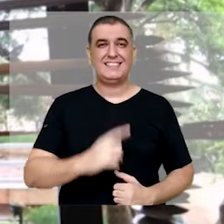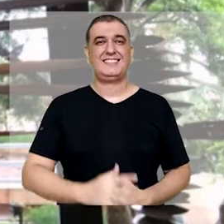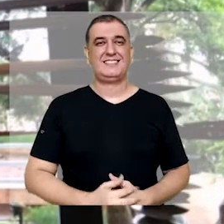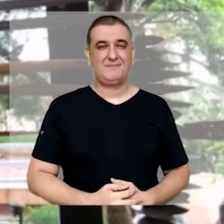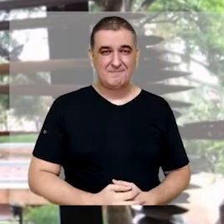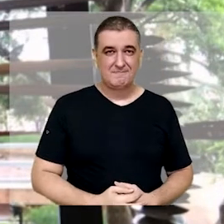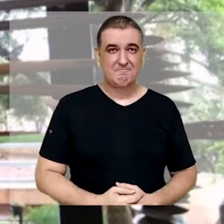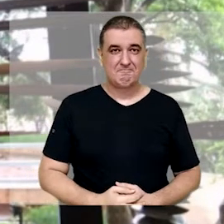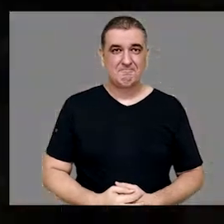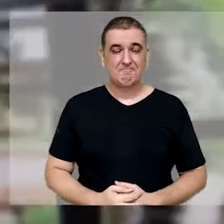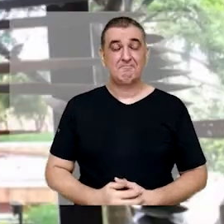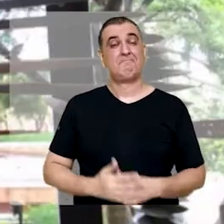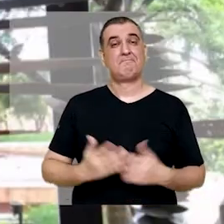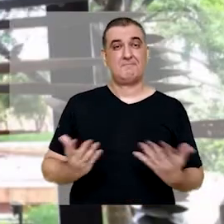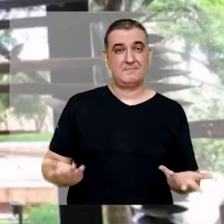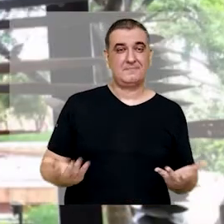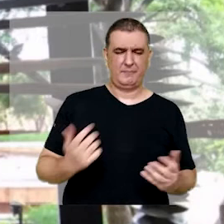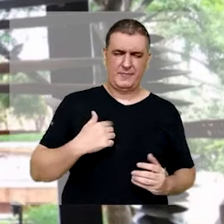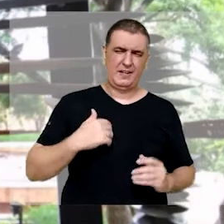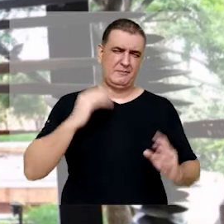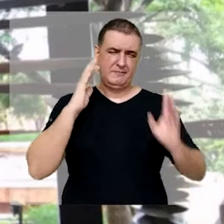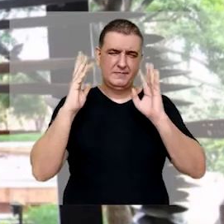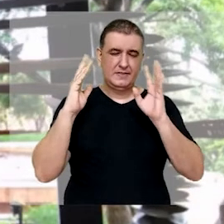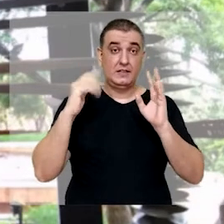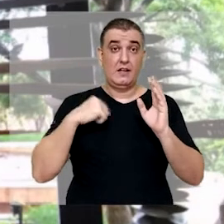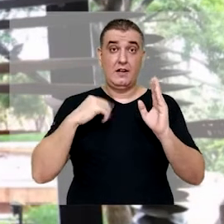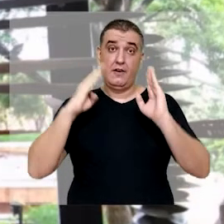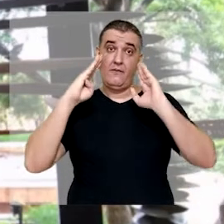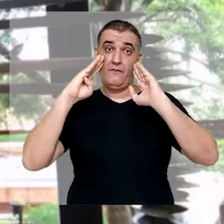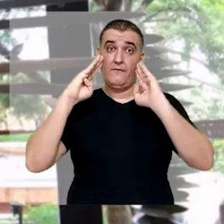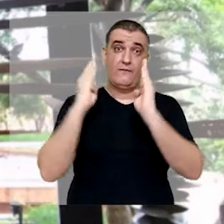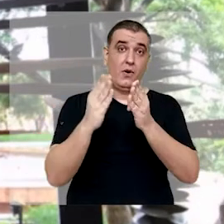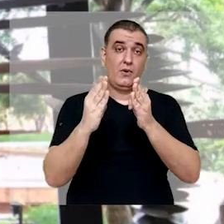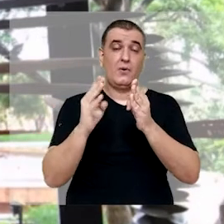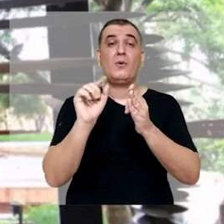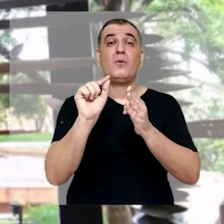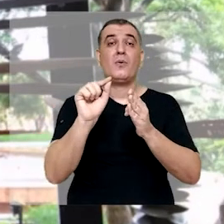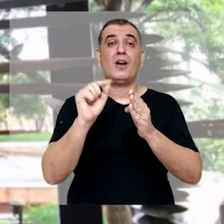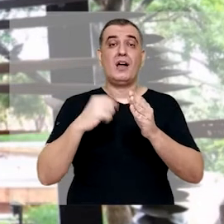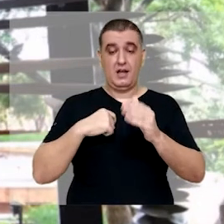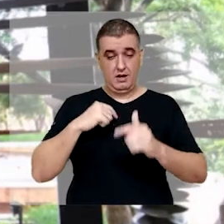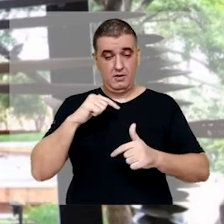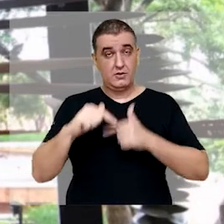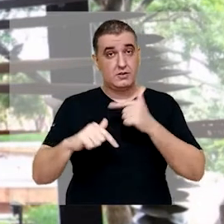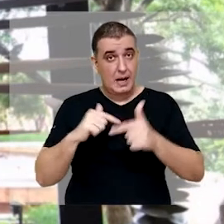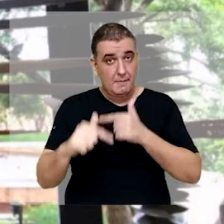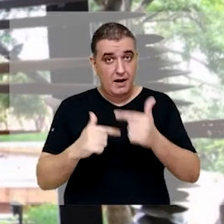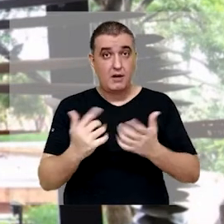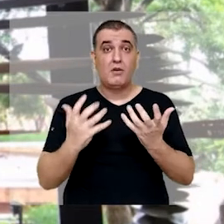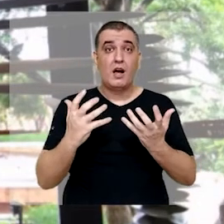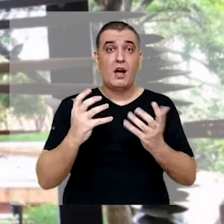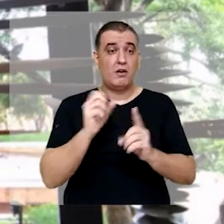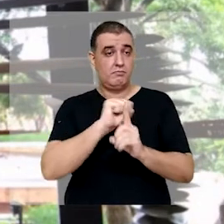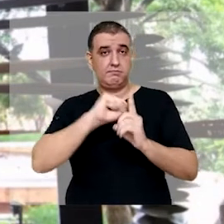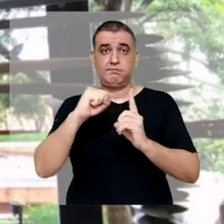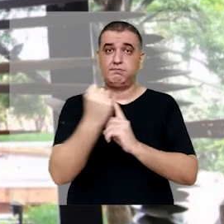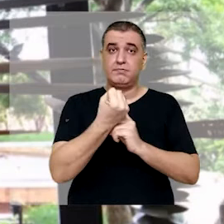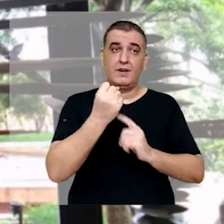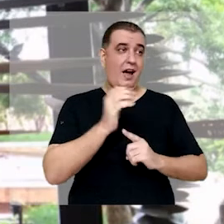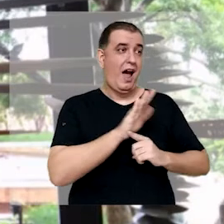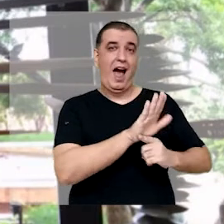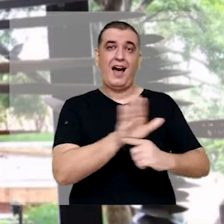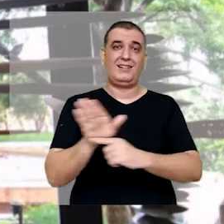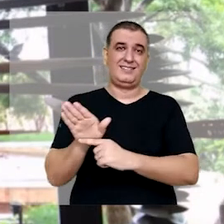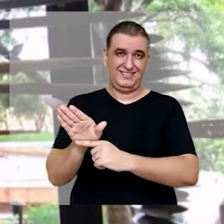também eles têm uma obra minha. Então, num momento assim em que eu estou focada num trabalho sociocultural,